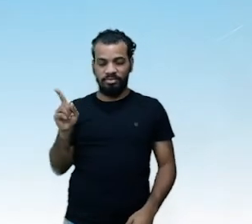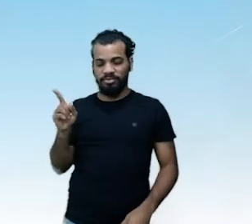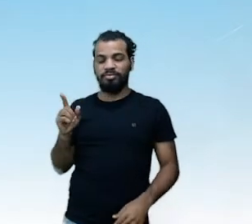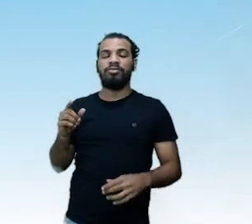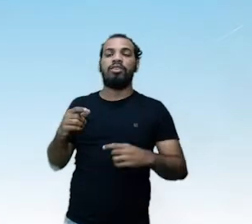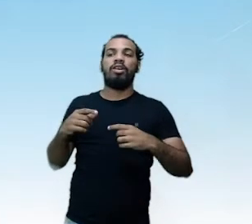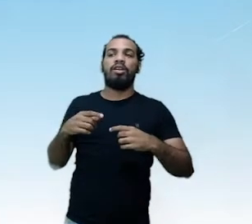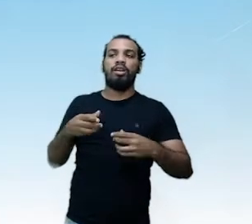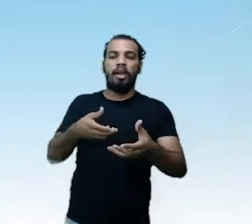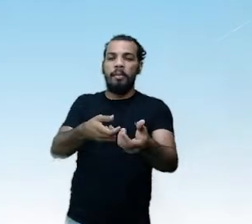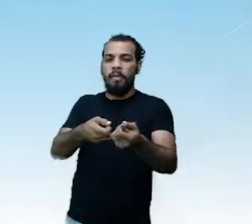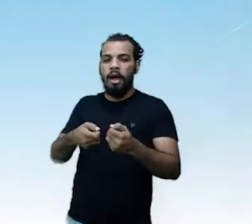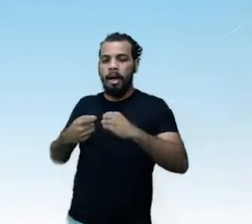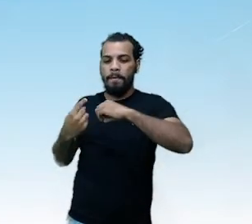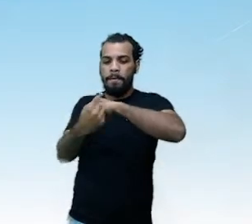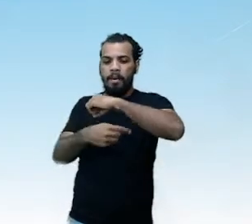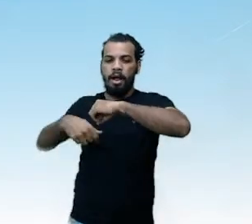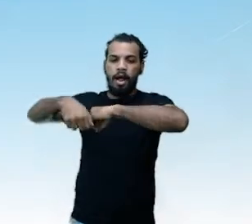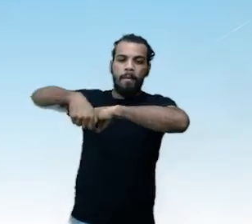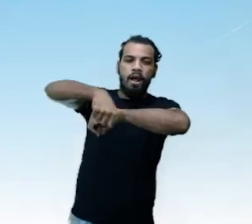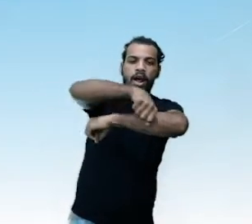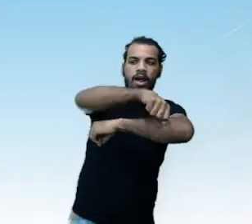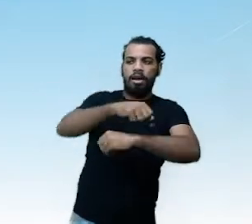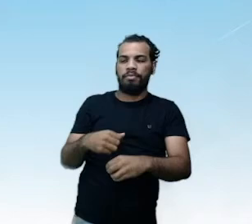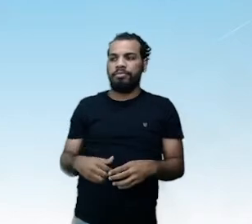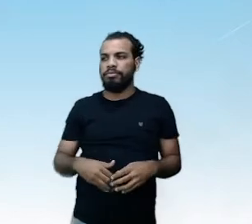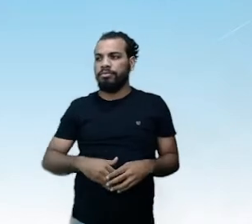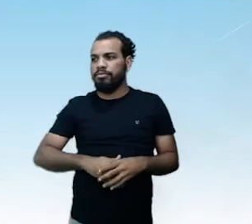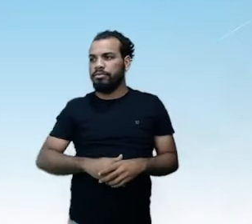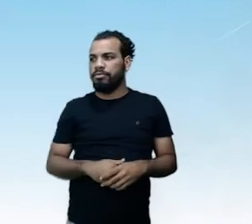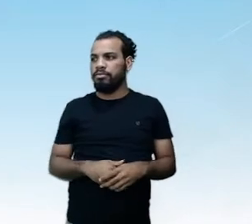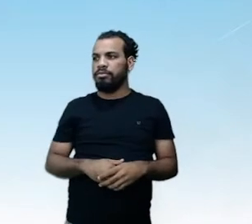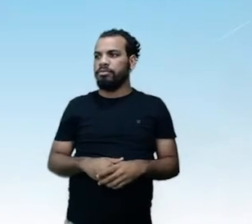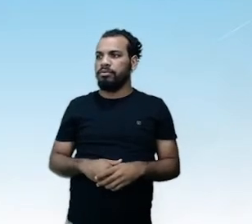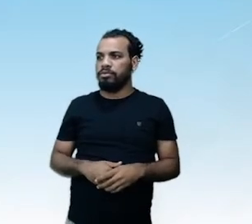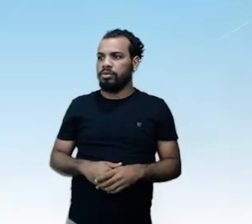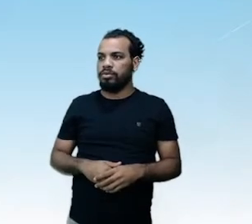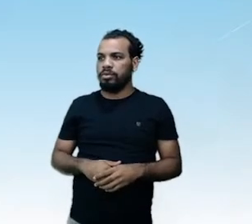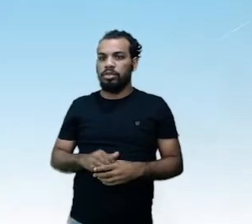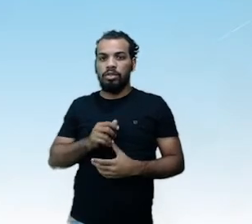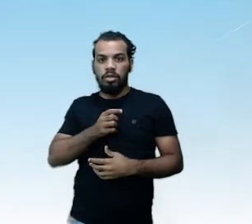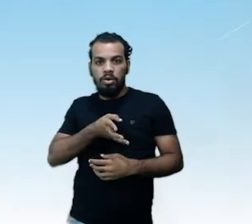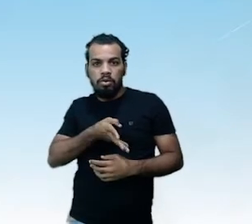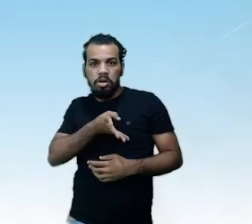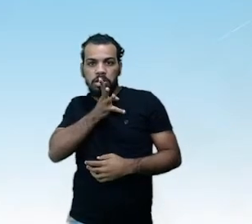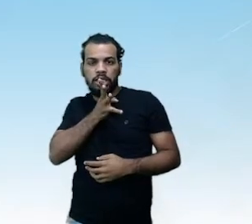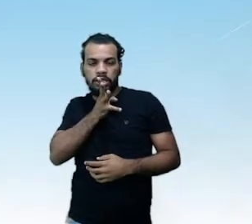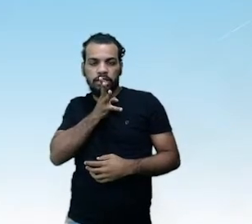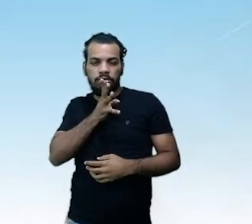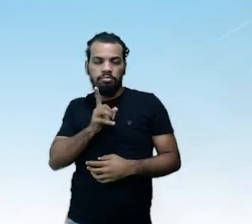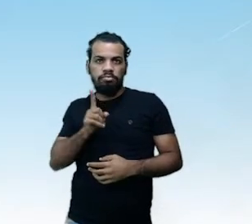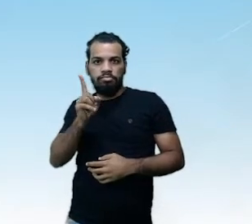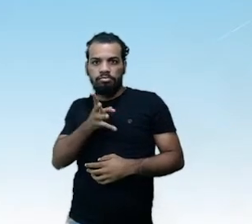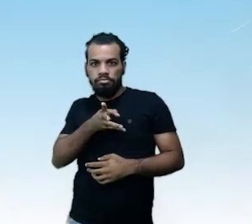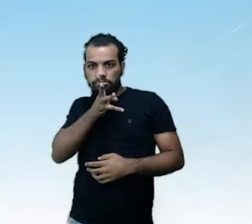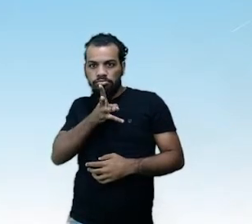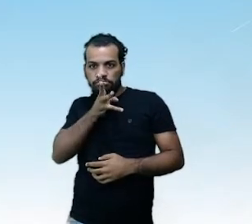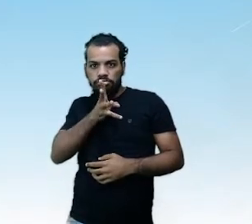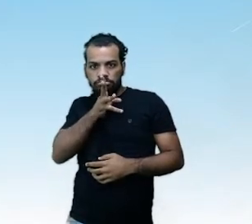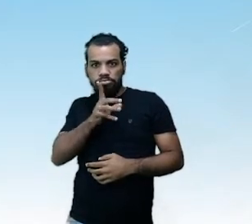a força necessária para erguer um corpo. E conhecendo aí essas máquinas, é